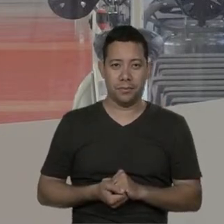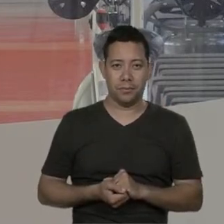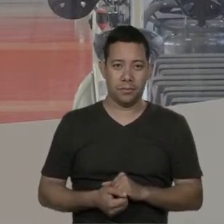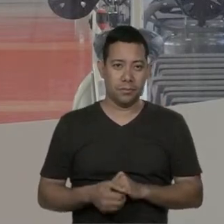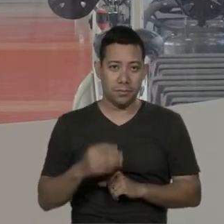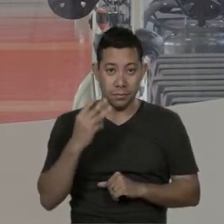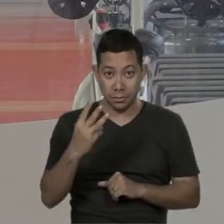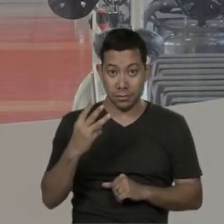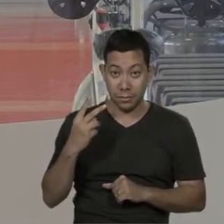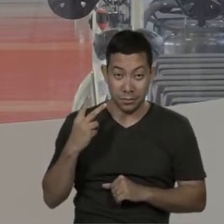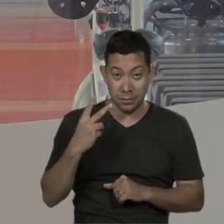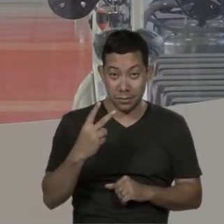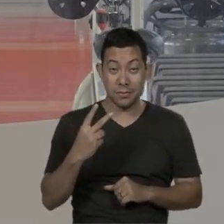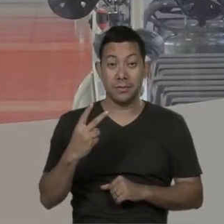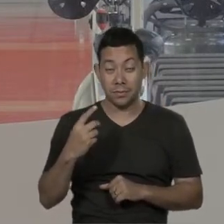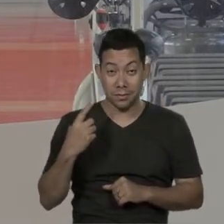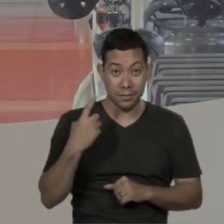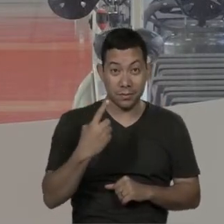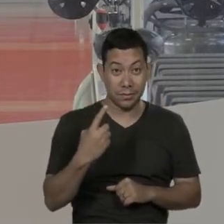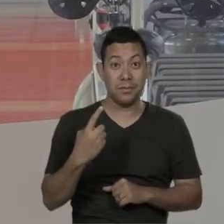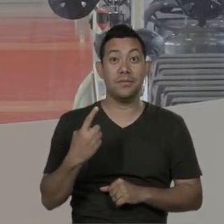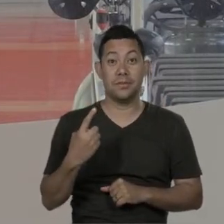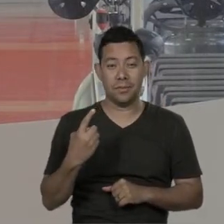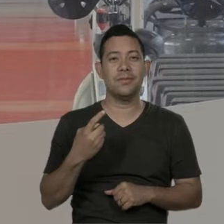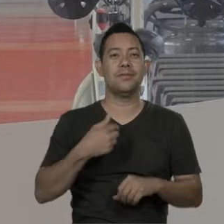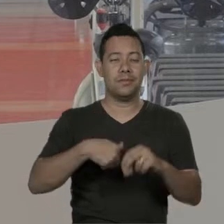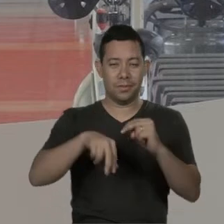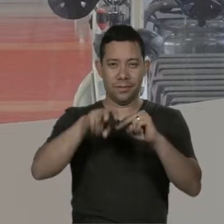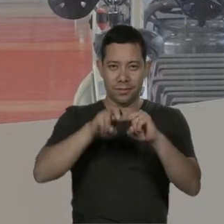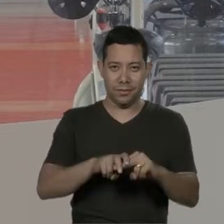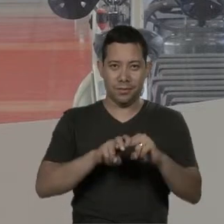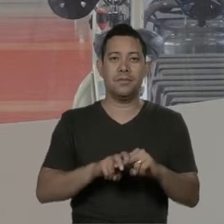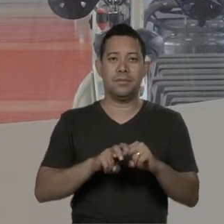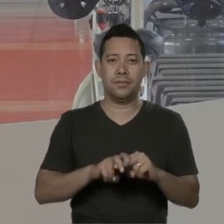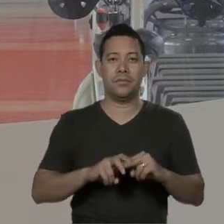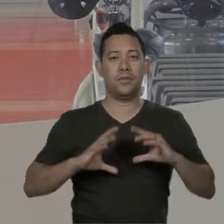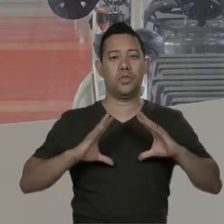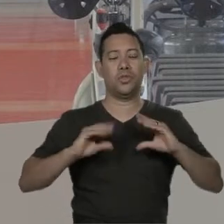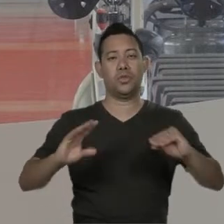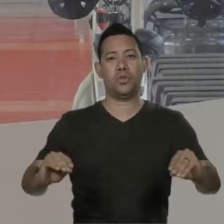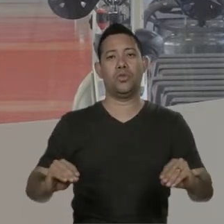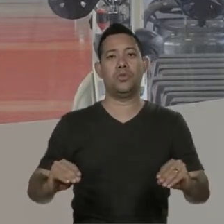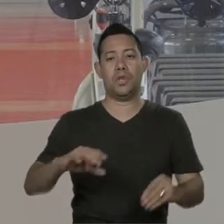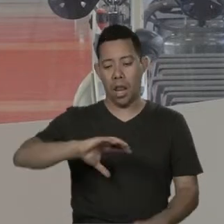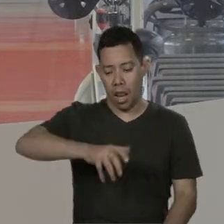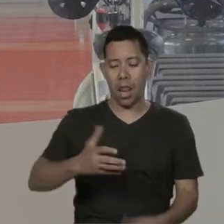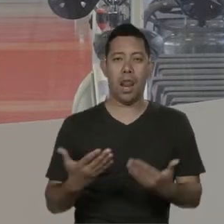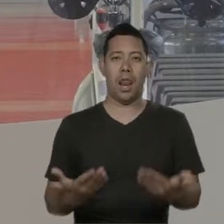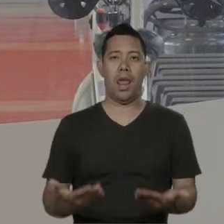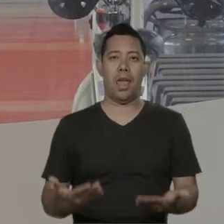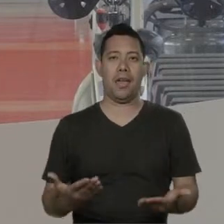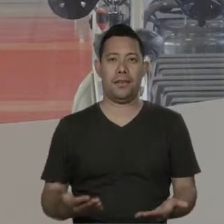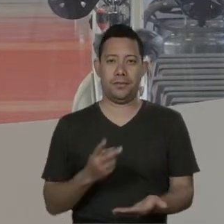3, 2, 1. Senta. Alivia um pouco a carga. Mantém ainda